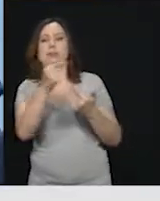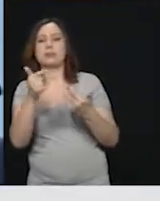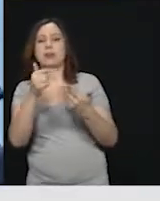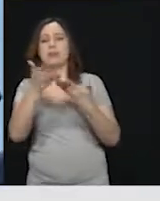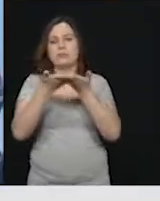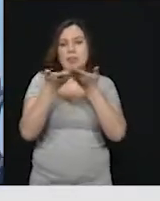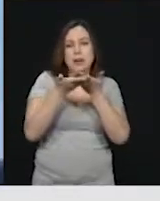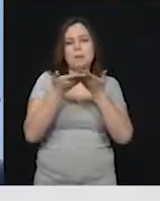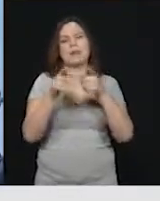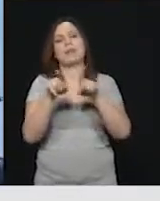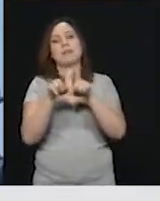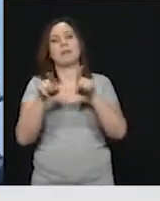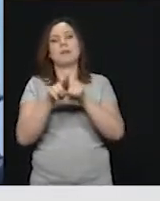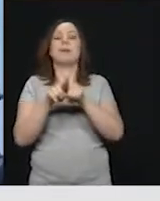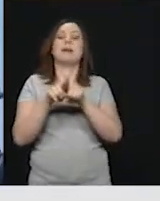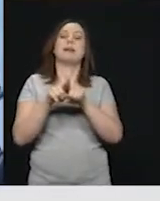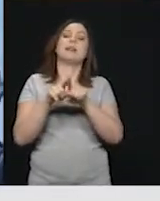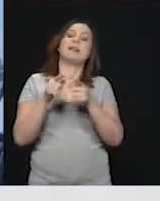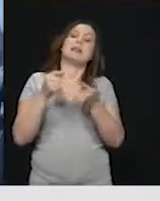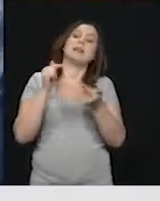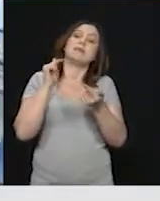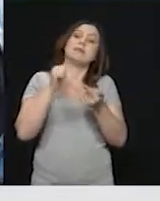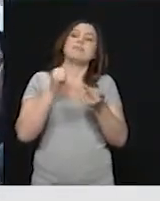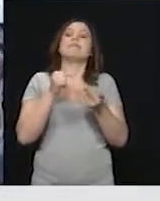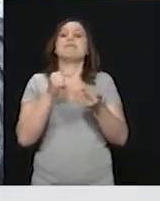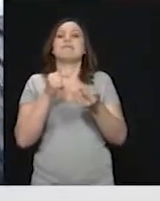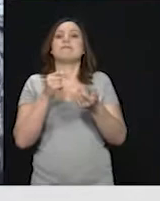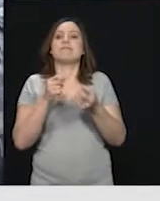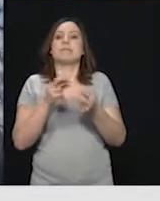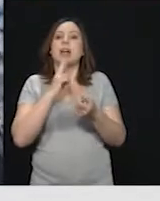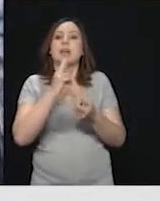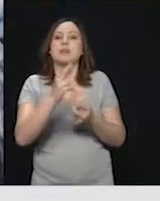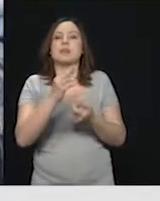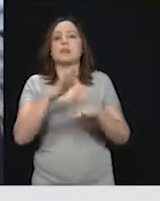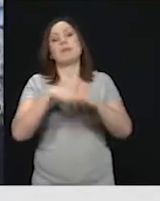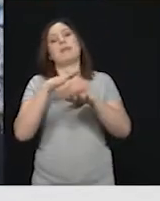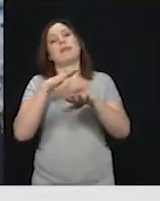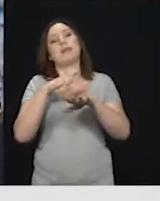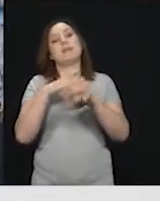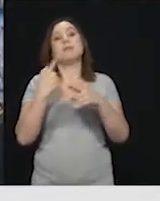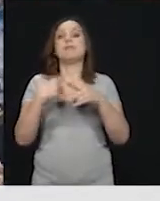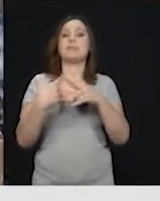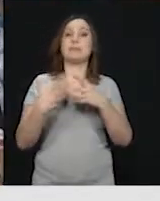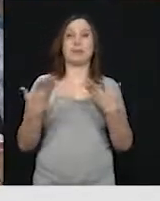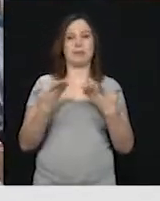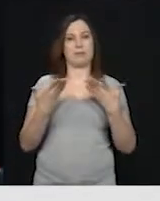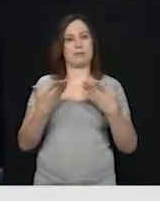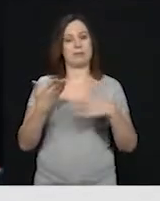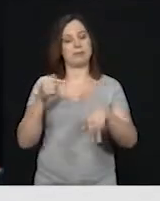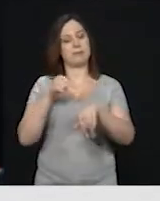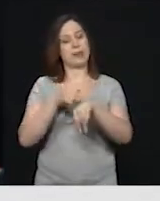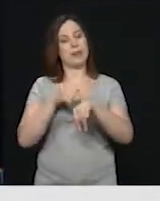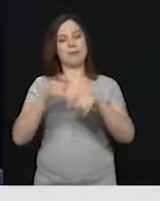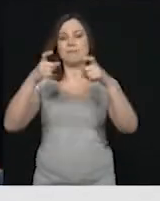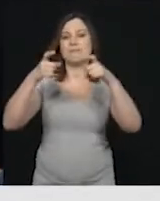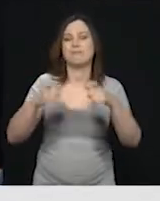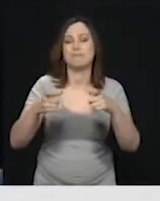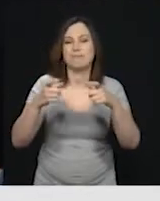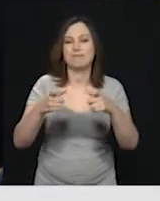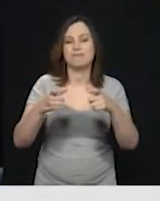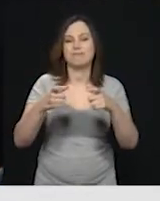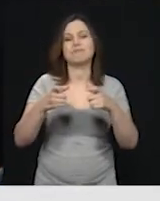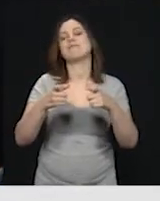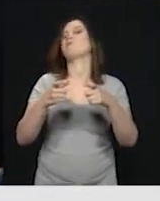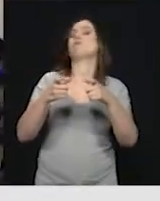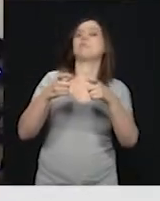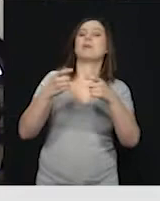motivada até para as outras terapias com que ela com que ela tem que fazer ela táxi tendo resultados melhores Porque agora ela tem